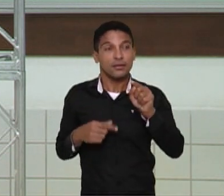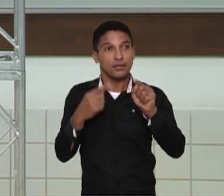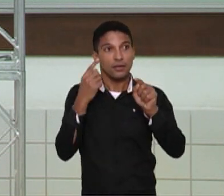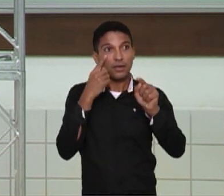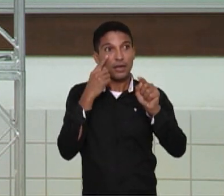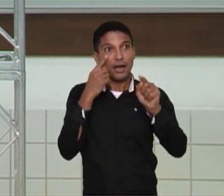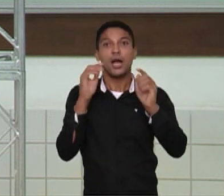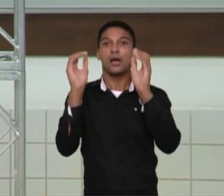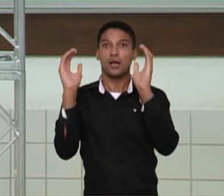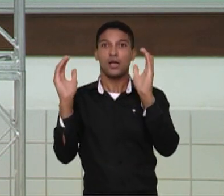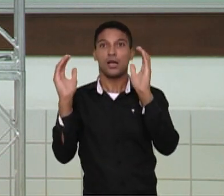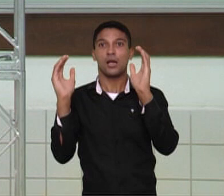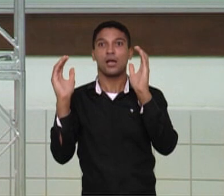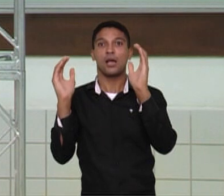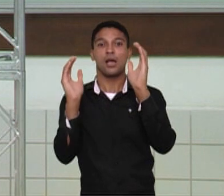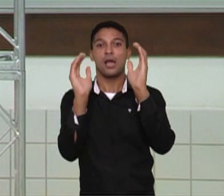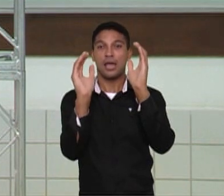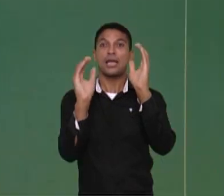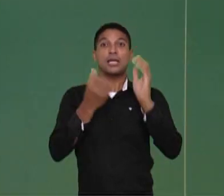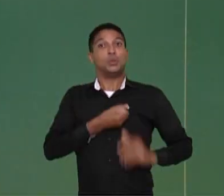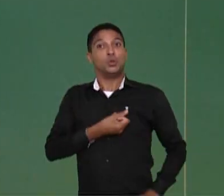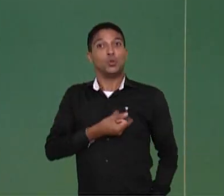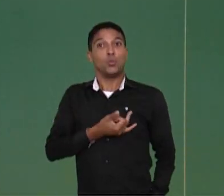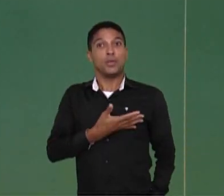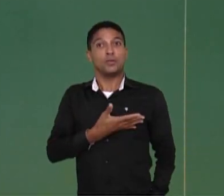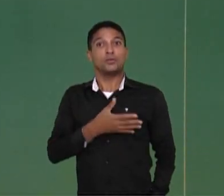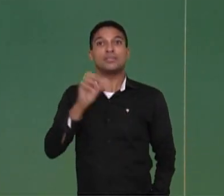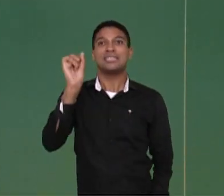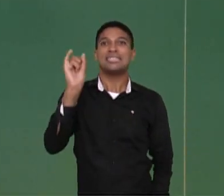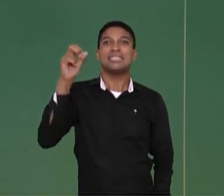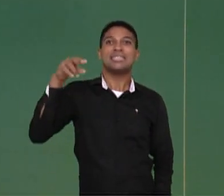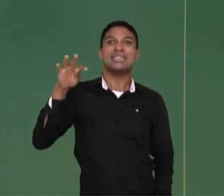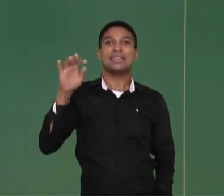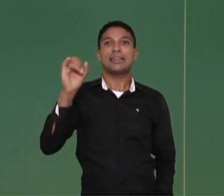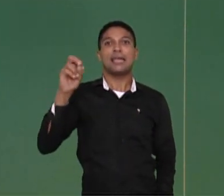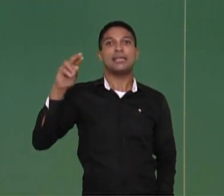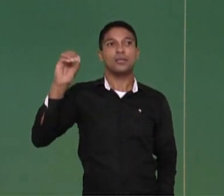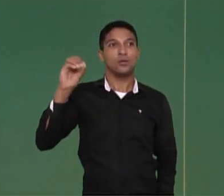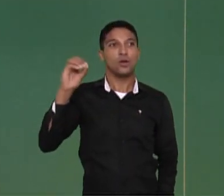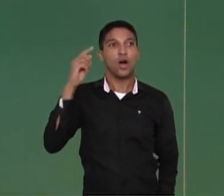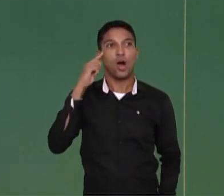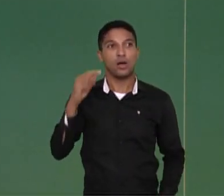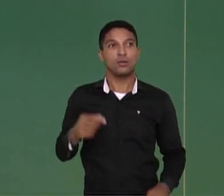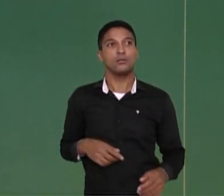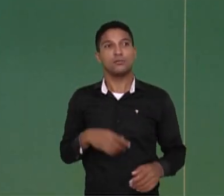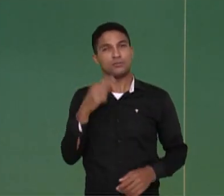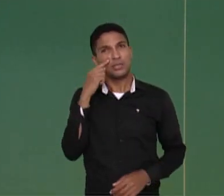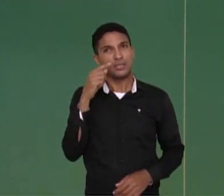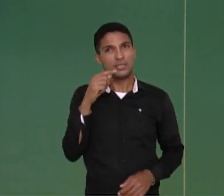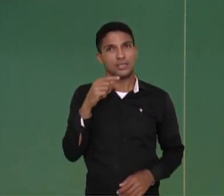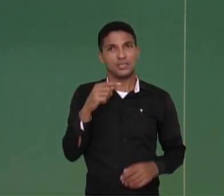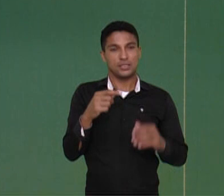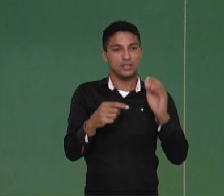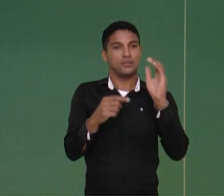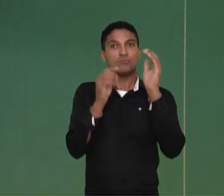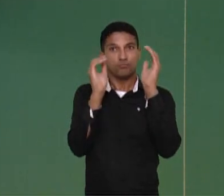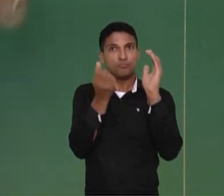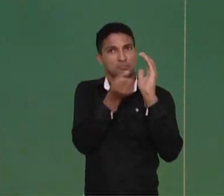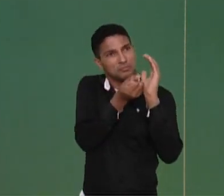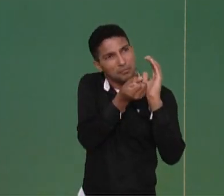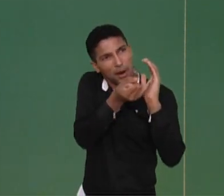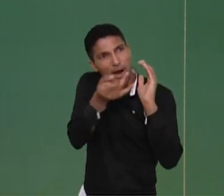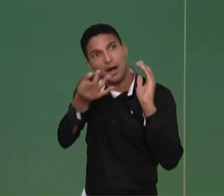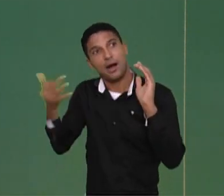Vem lá do menos infinito, menos 2, menos 1, 0, 1, 2 e